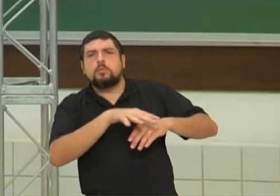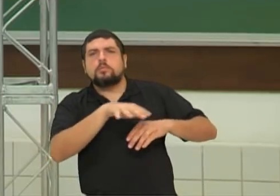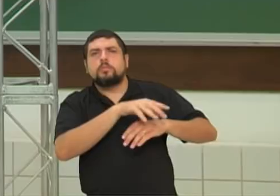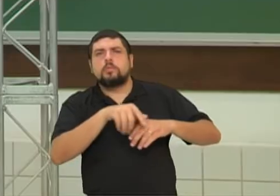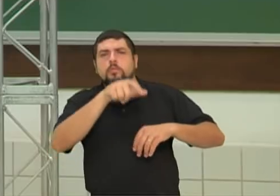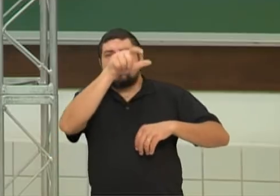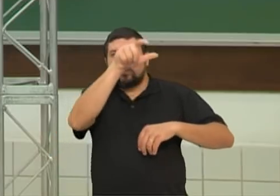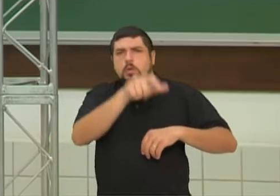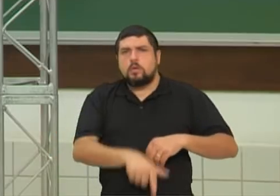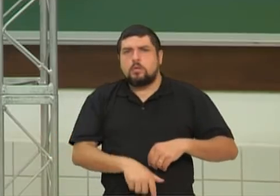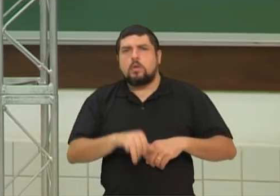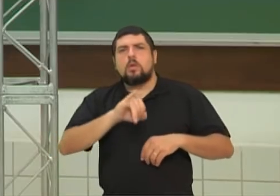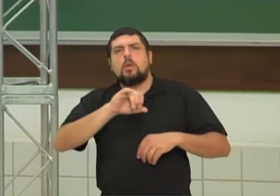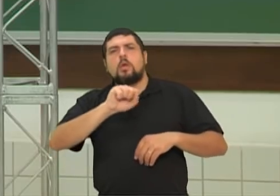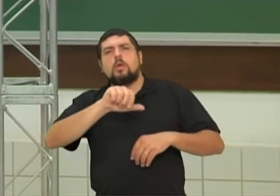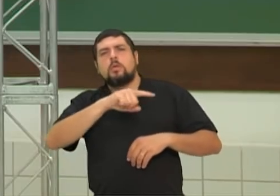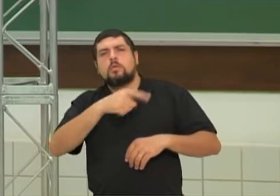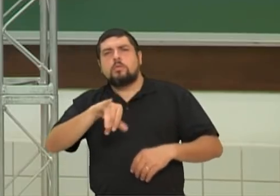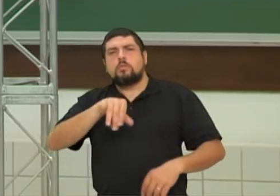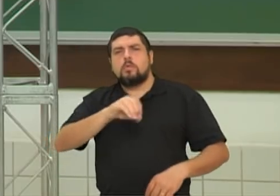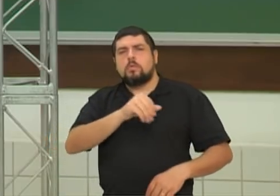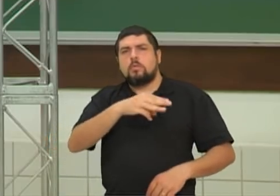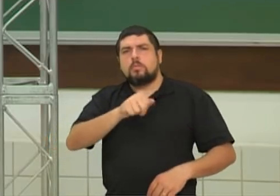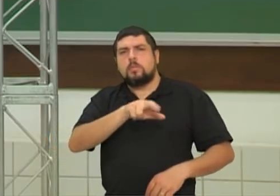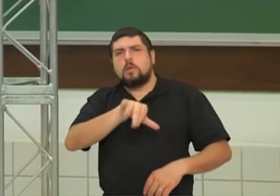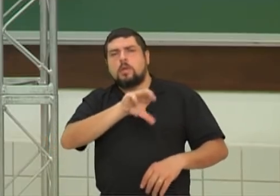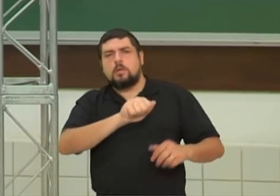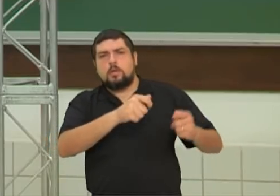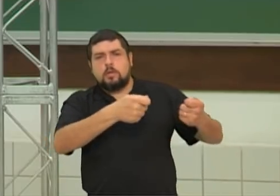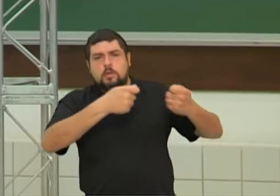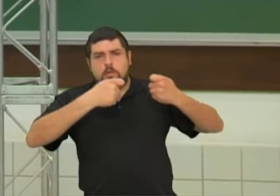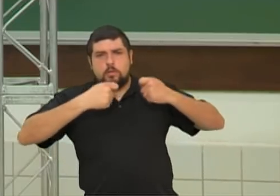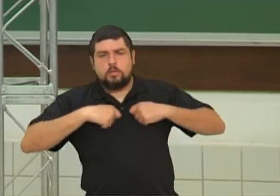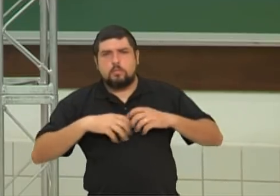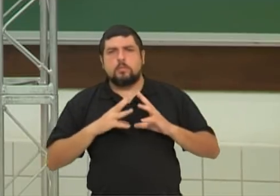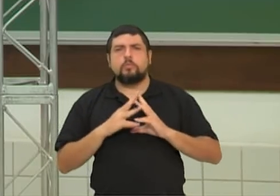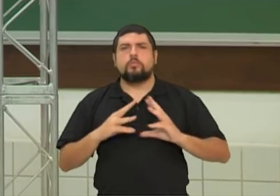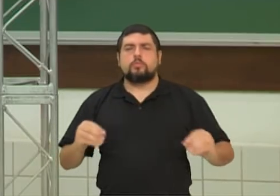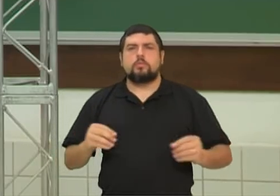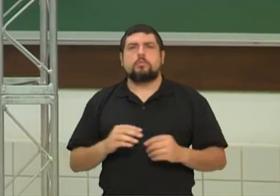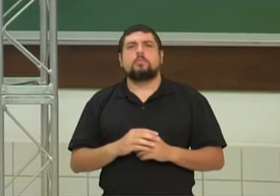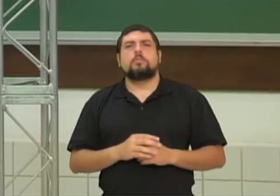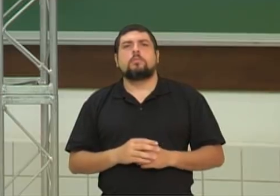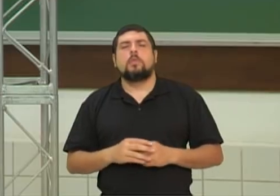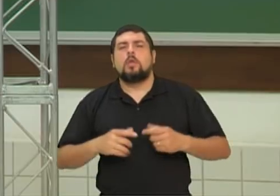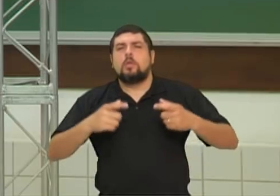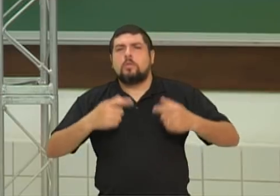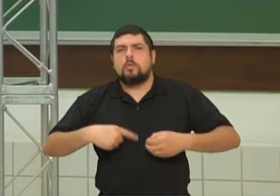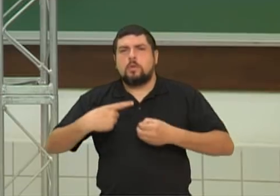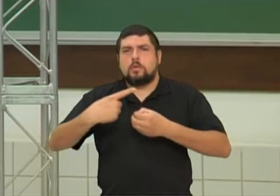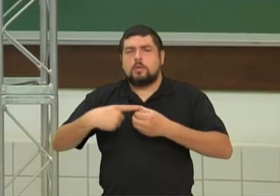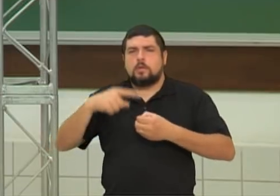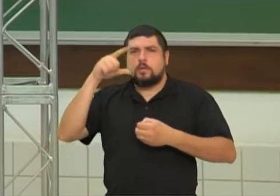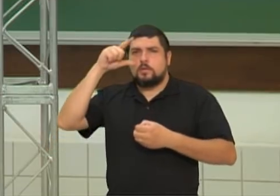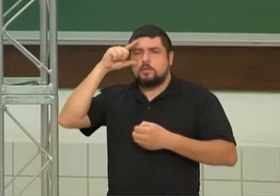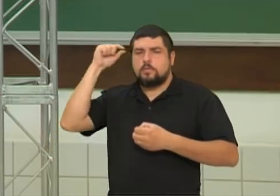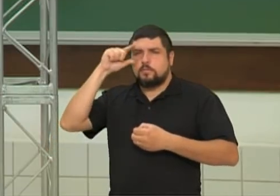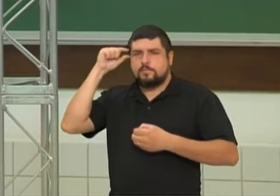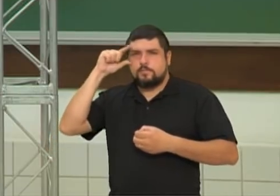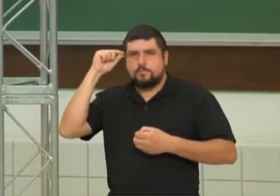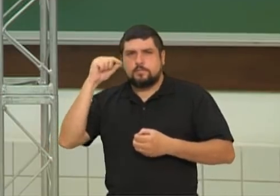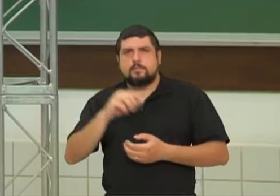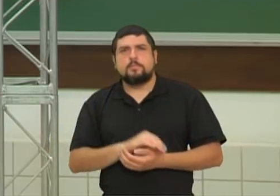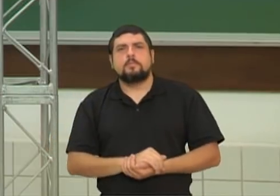tradicional paranaense, São João Maria. Então, está no Vale do Rio Jordão, na cidade de